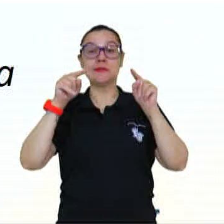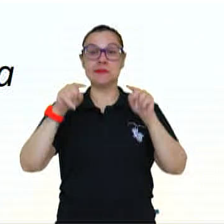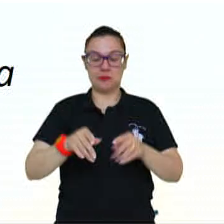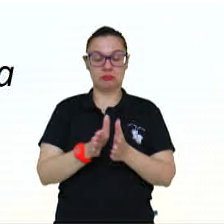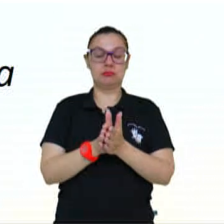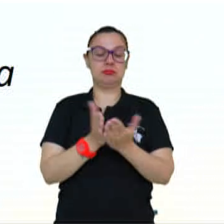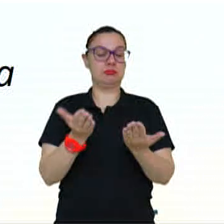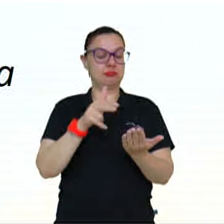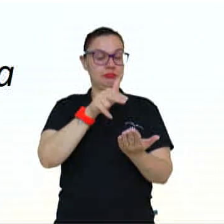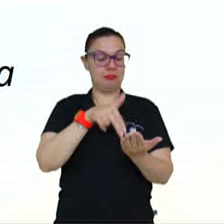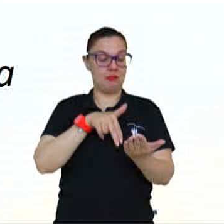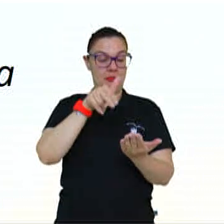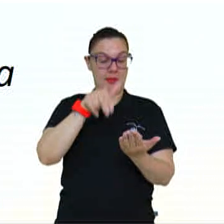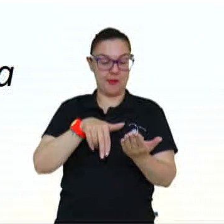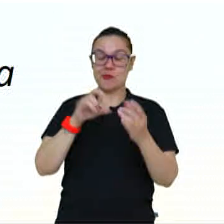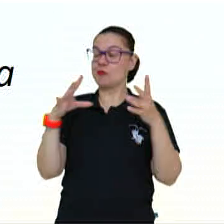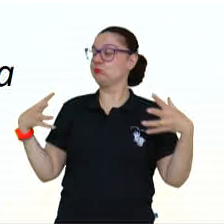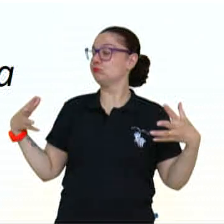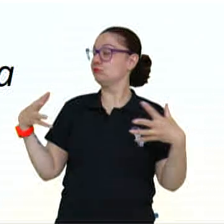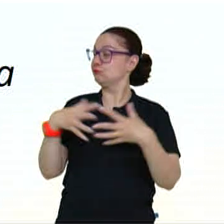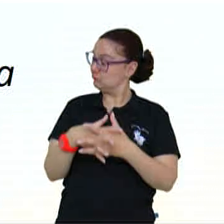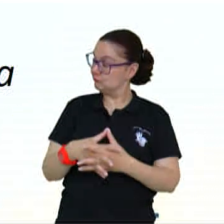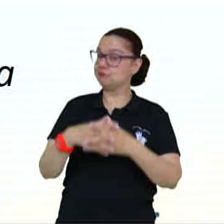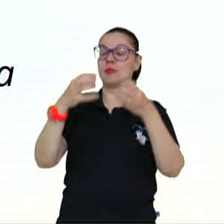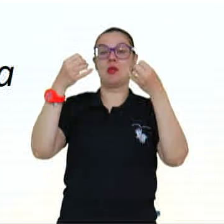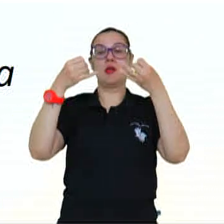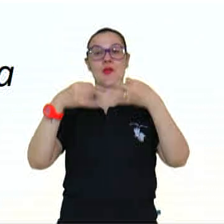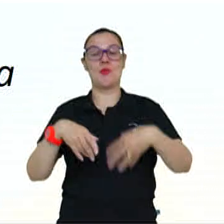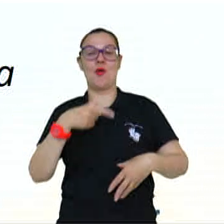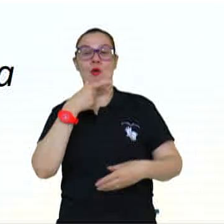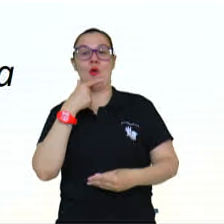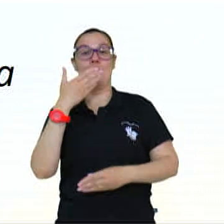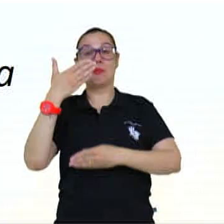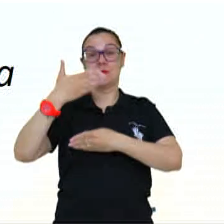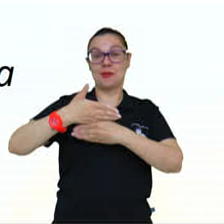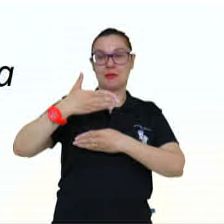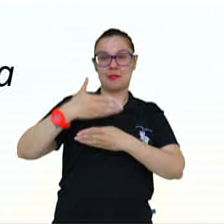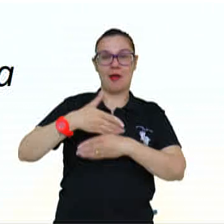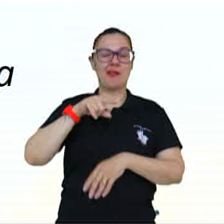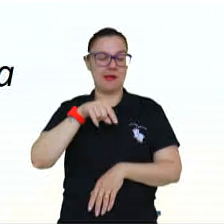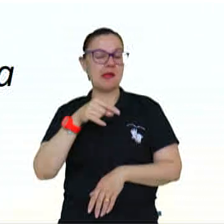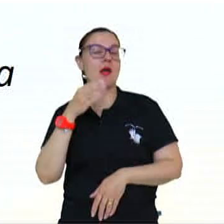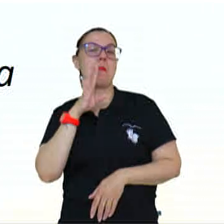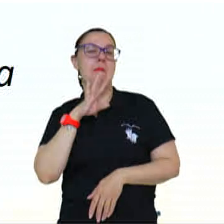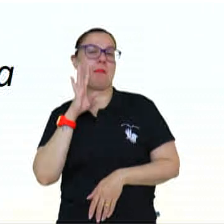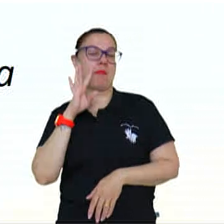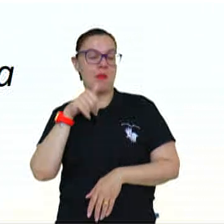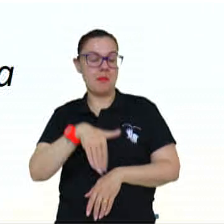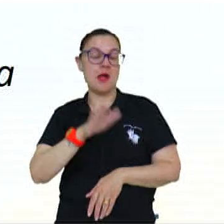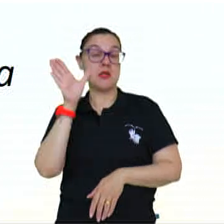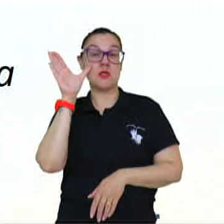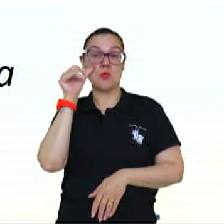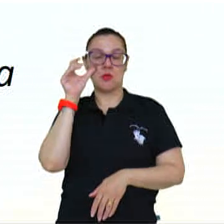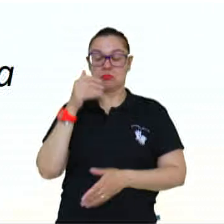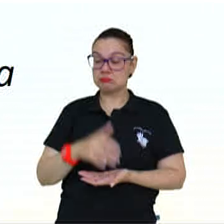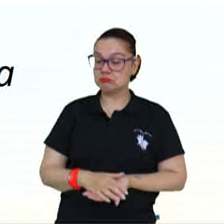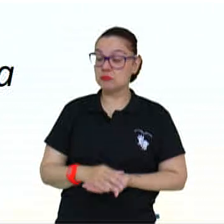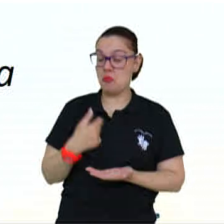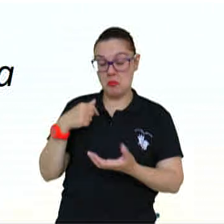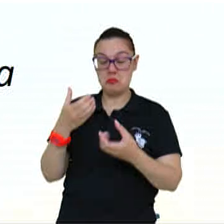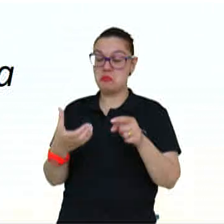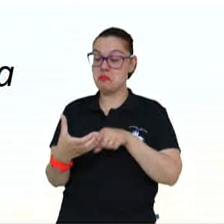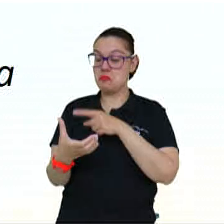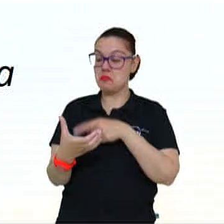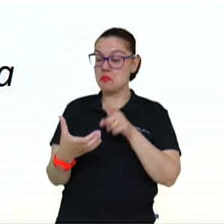disse didaticamente o taxista. Dá uma de curioso. Insisti e finalmente descobri